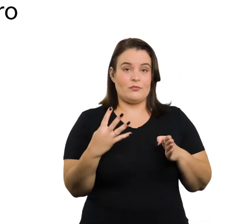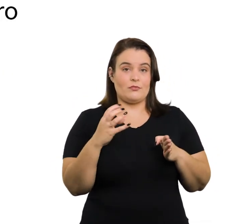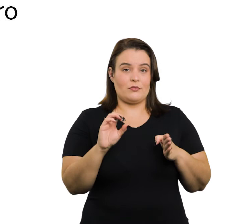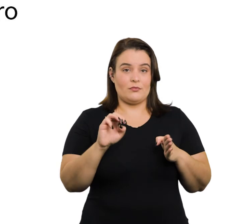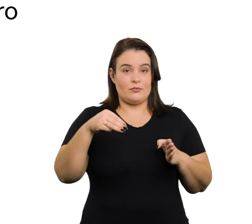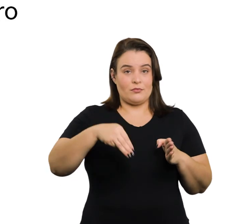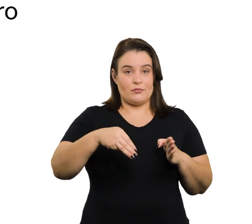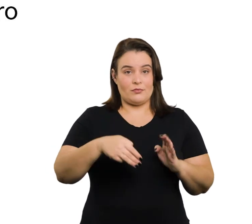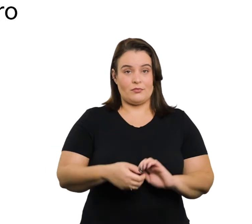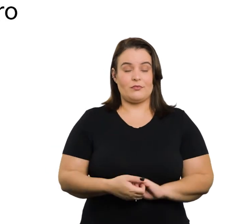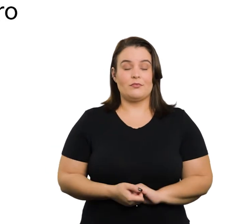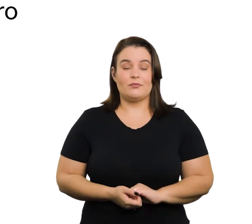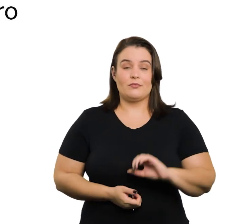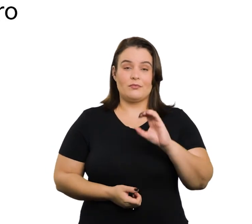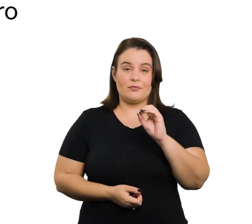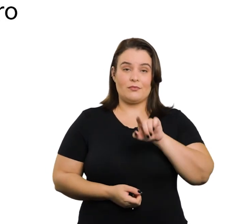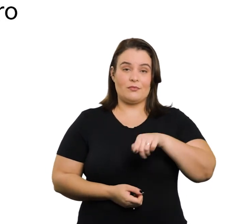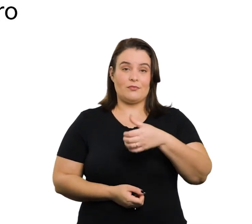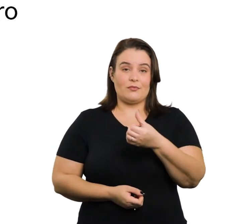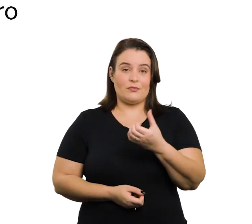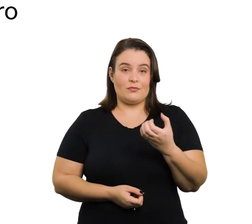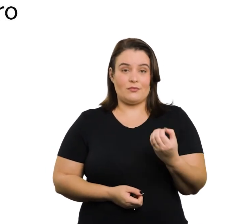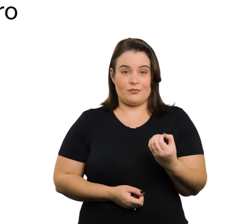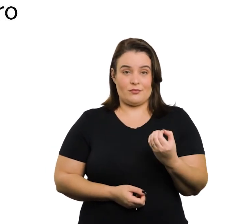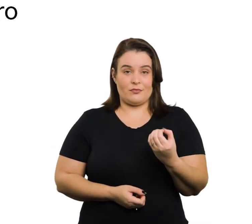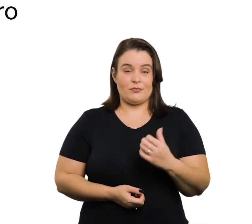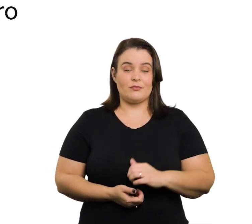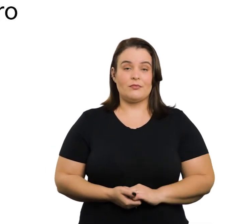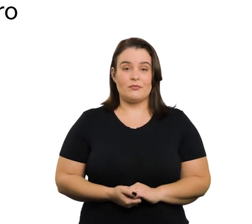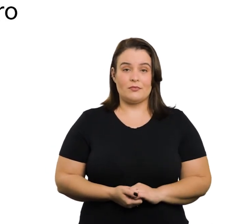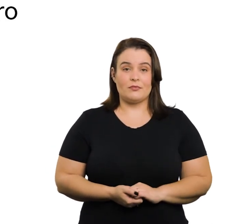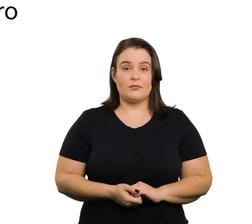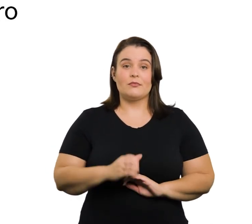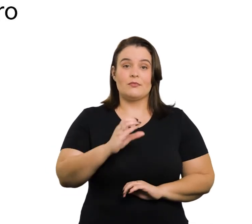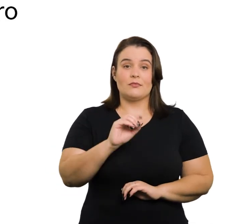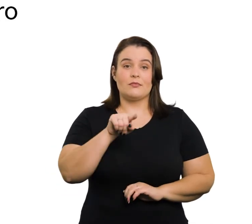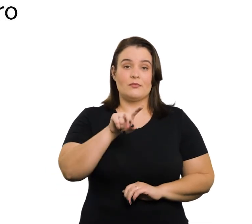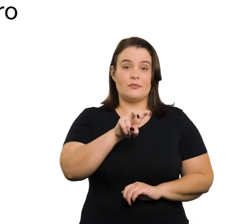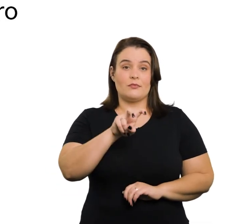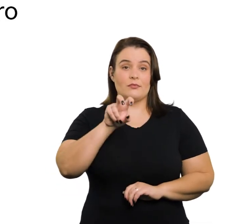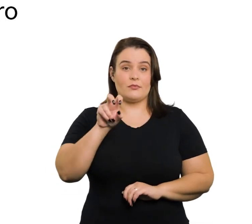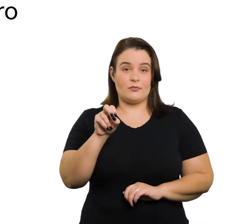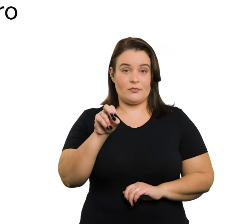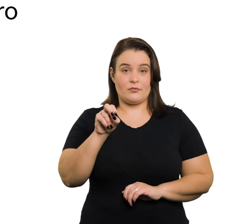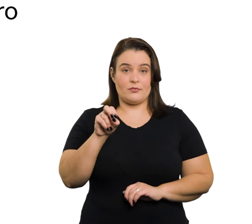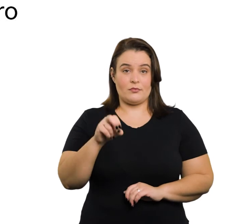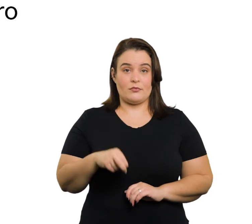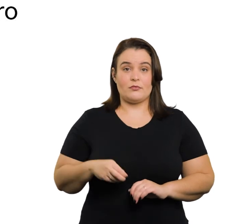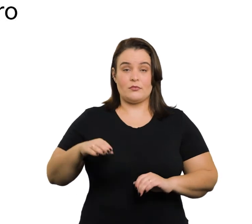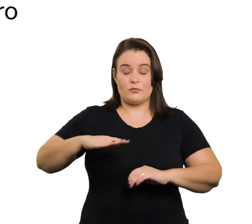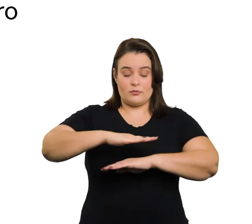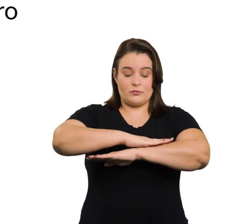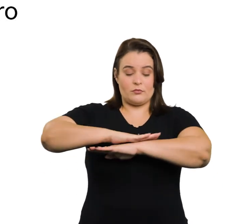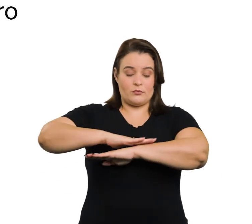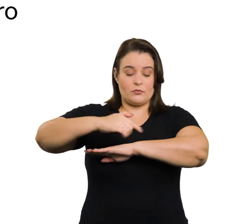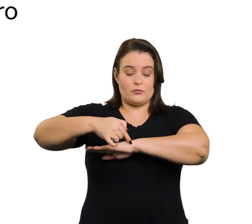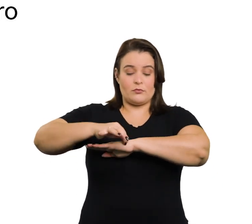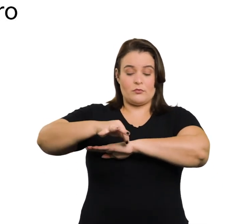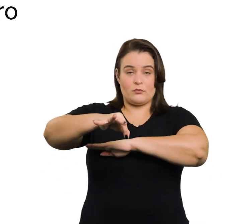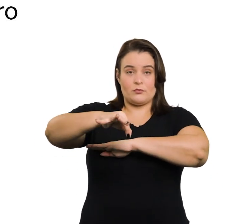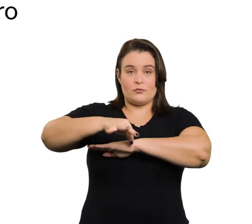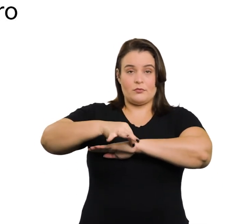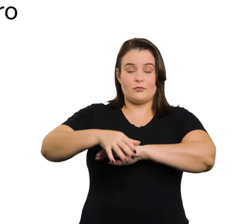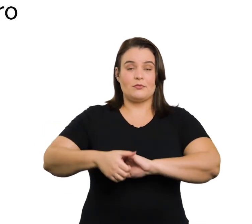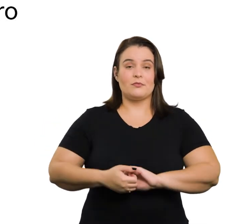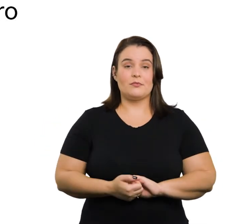largura entre 0,40 m e 0,60 m e distando 0,50